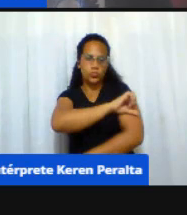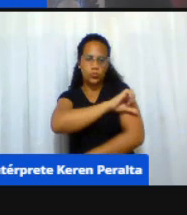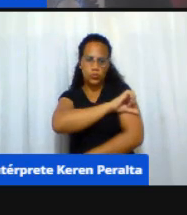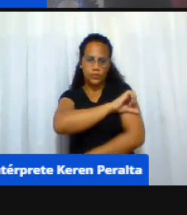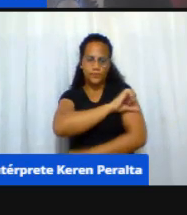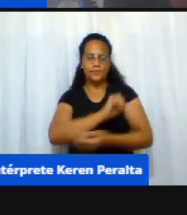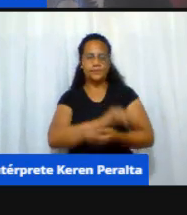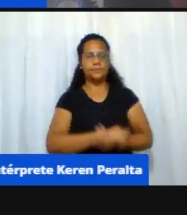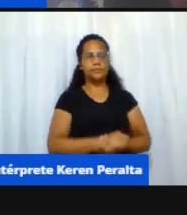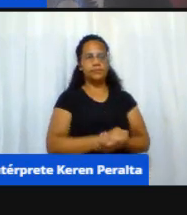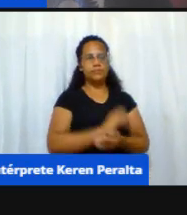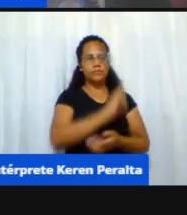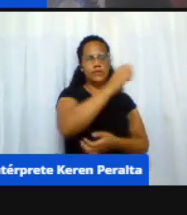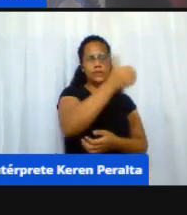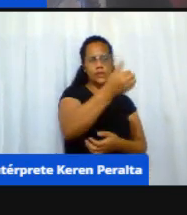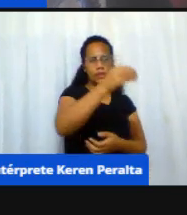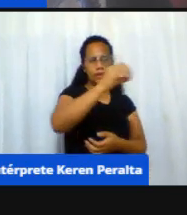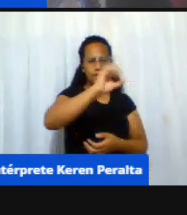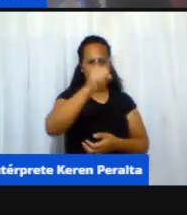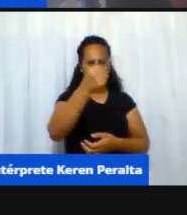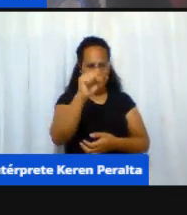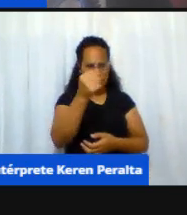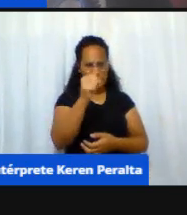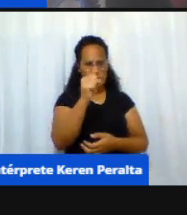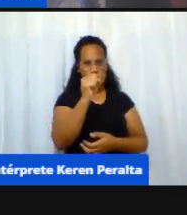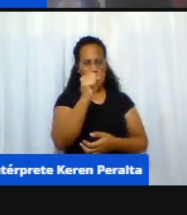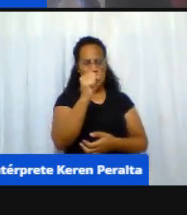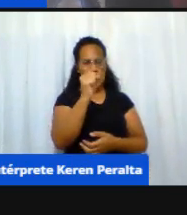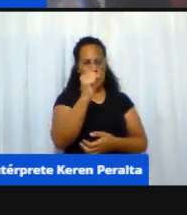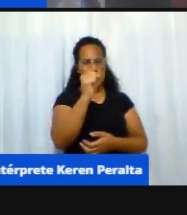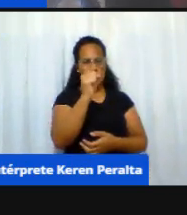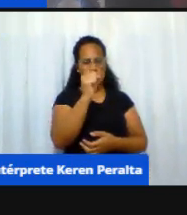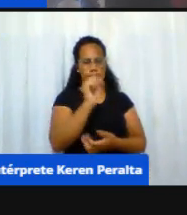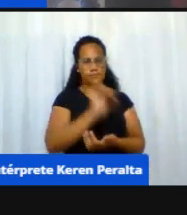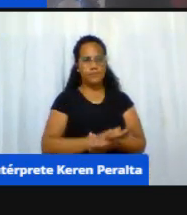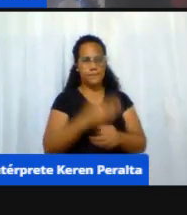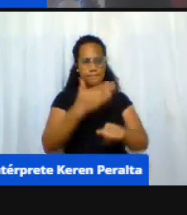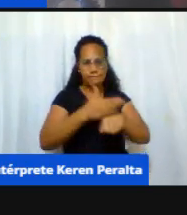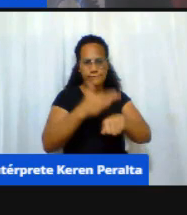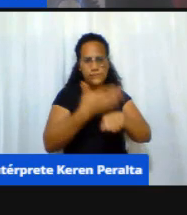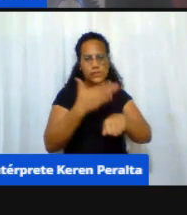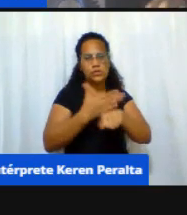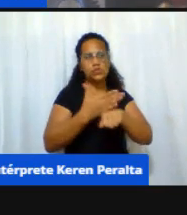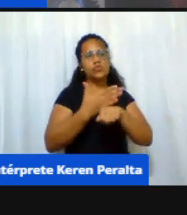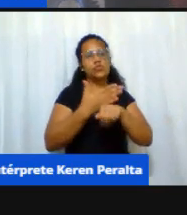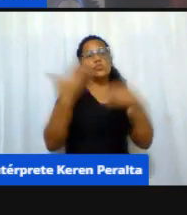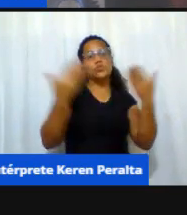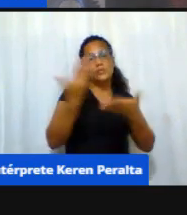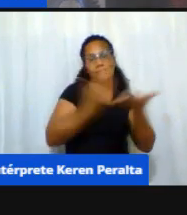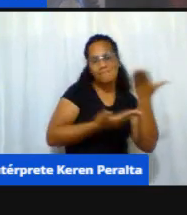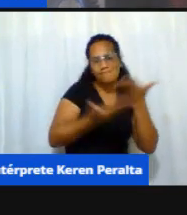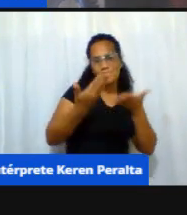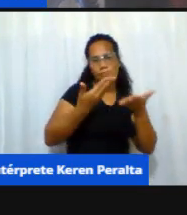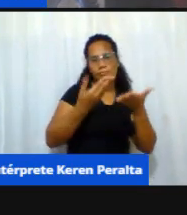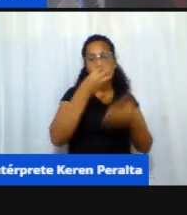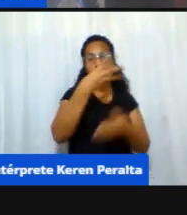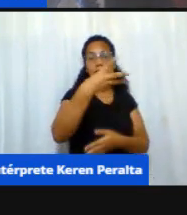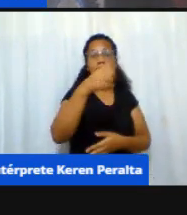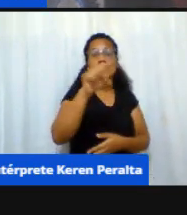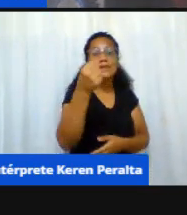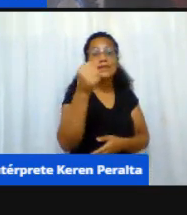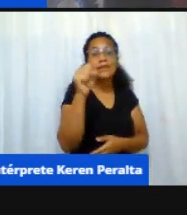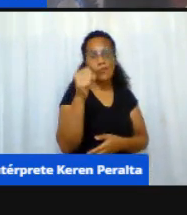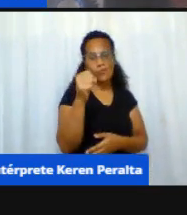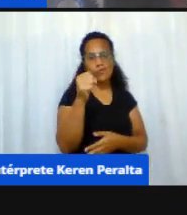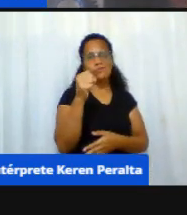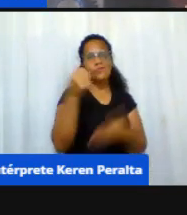habilidades, como já mencionado em relação ao ano anterior, pactua 38 em comum desde o sexto, e se